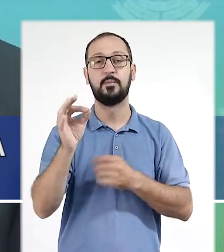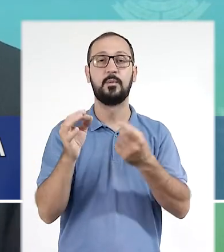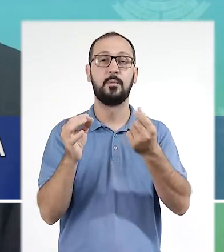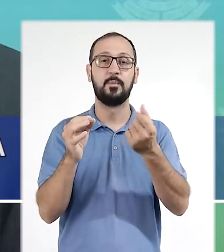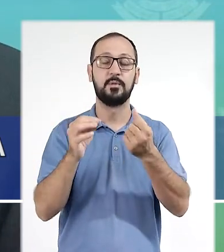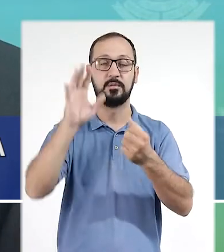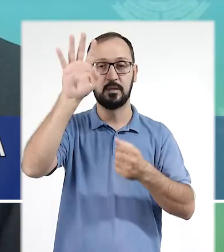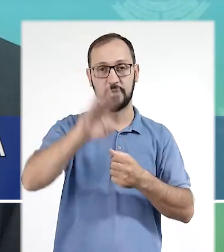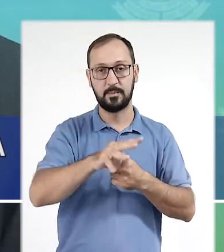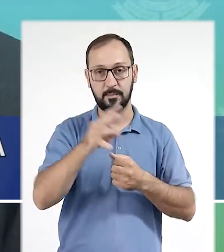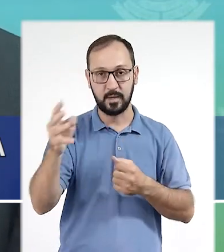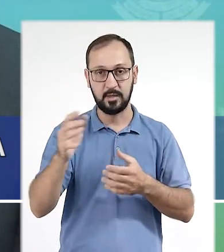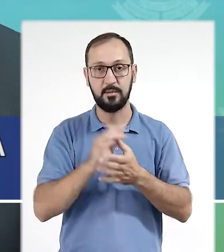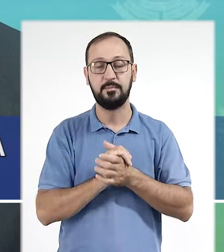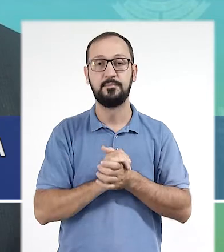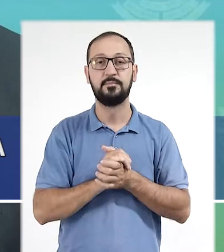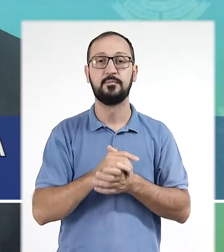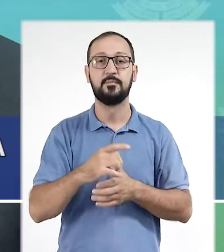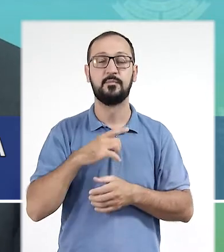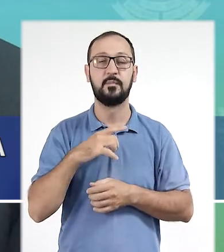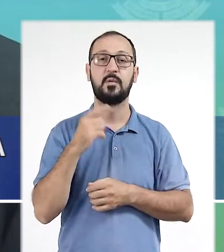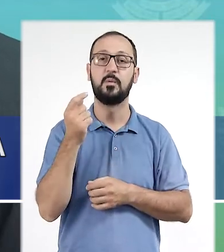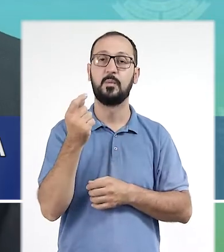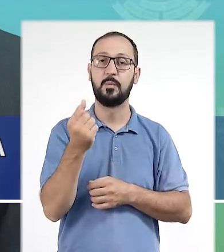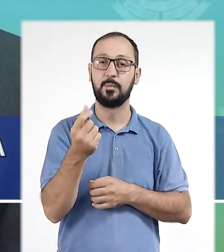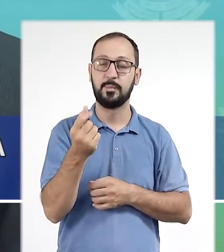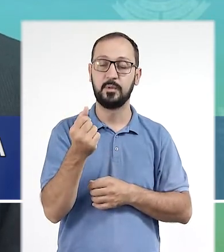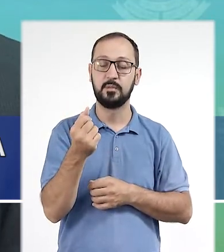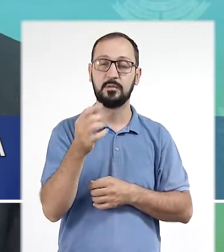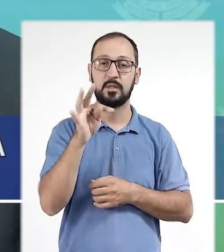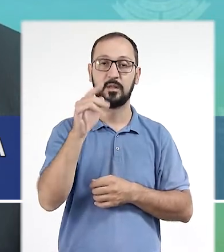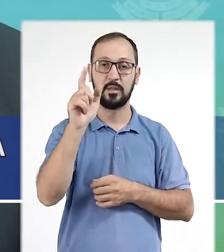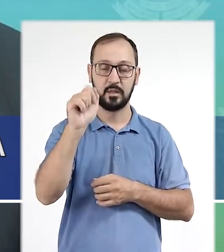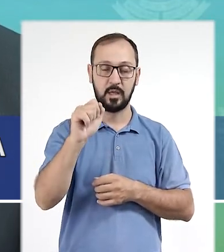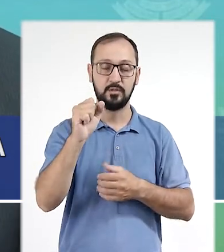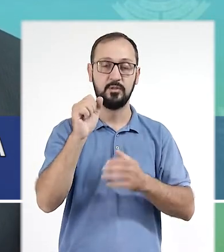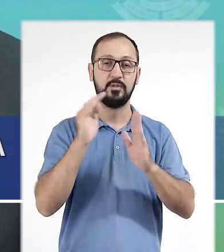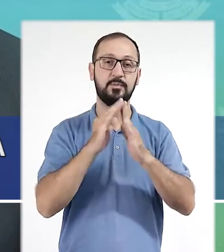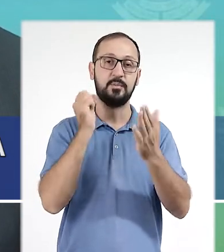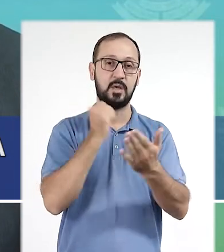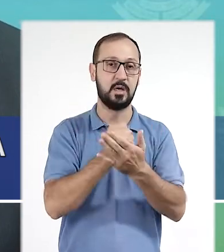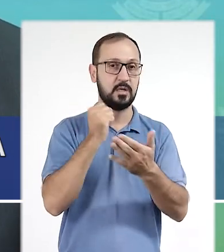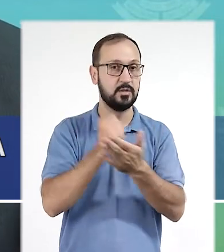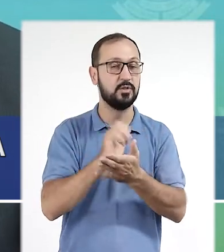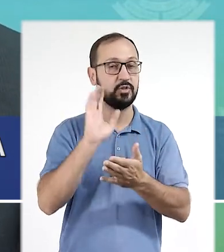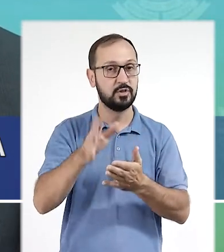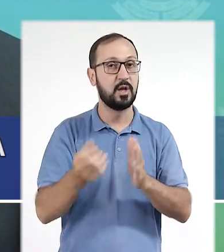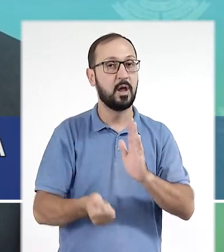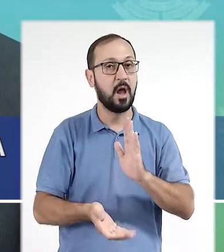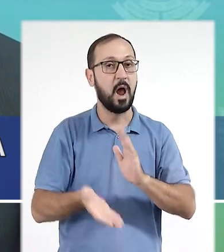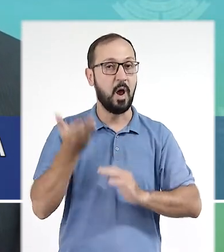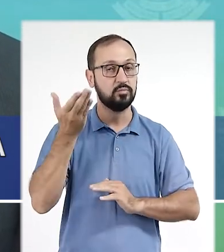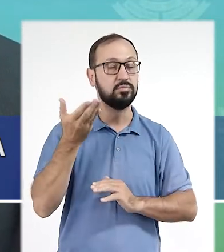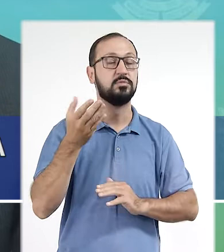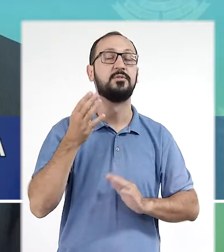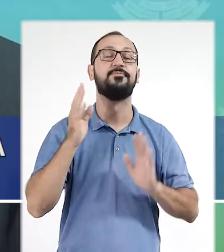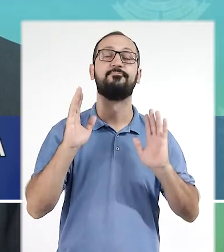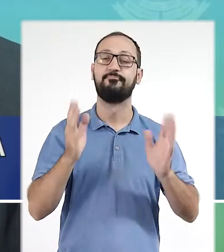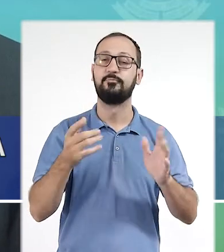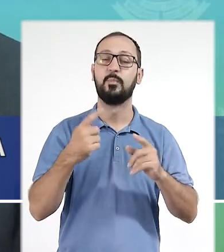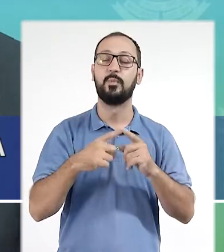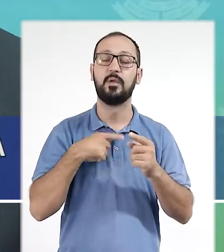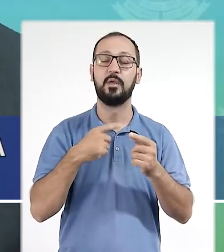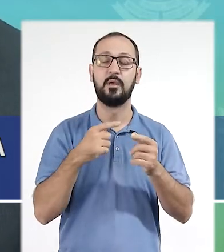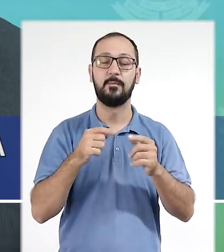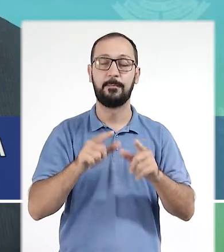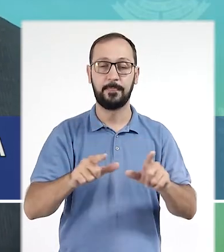33% sobre o valor da tabela. Nós temos o valor das taxas cartorárias também elevadas,